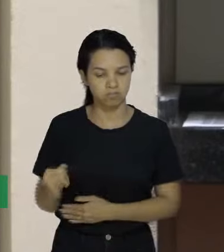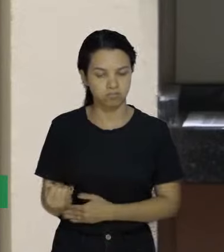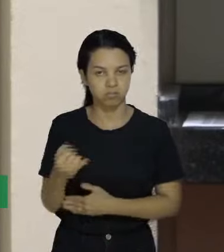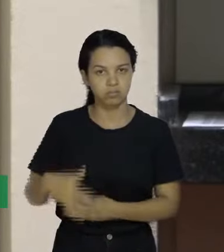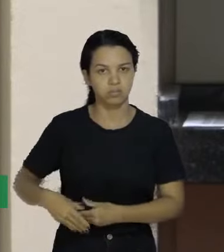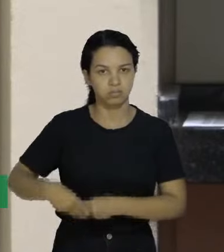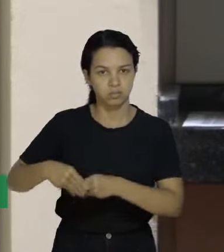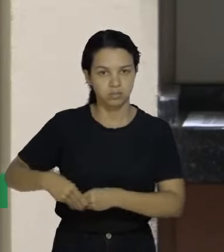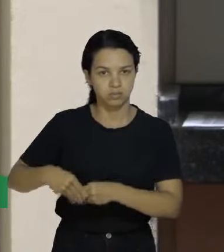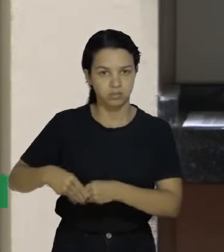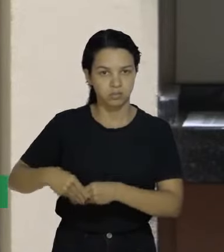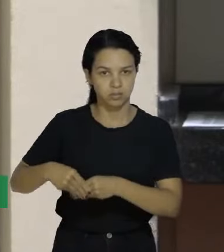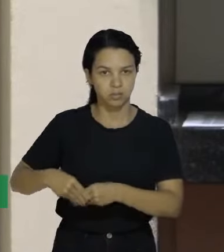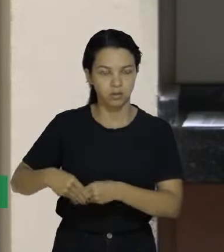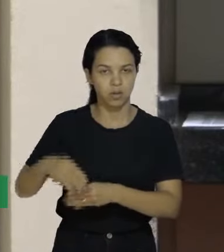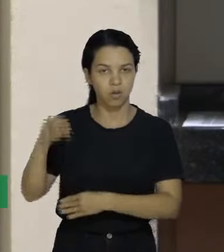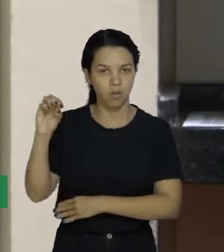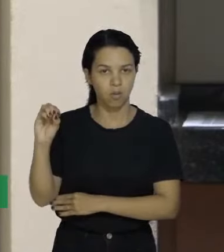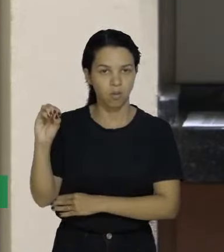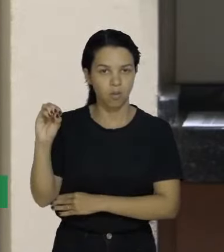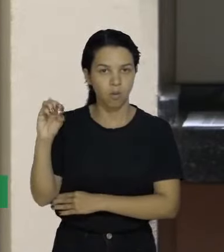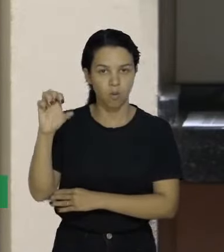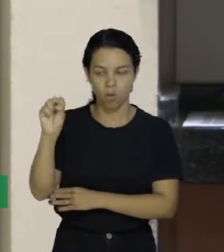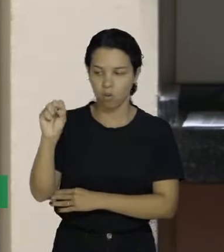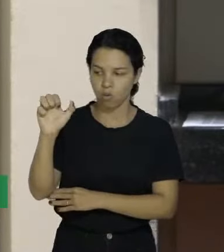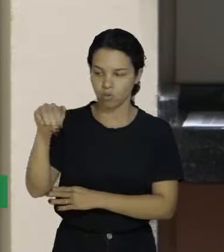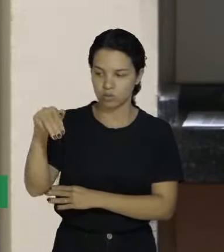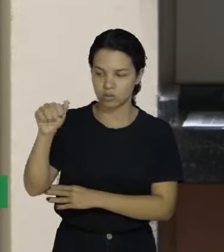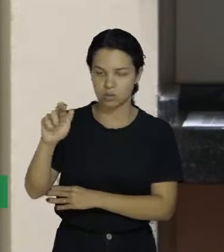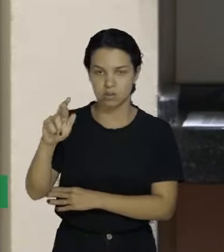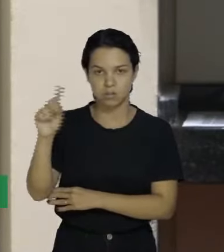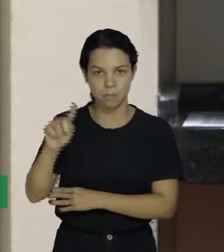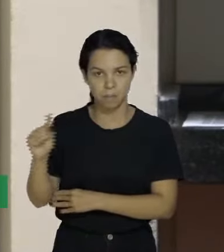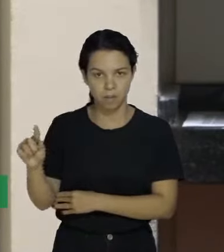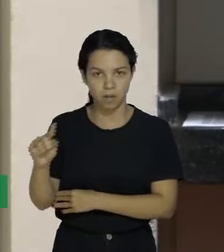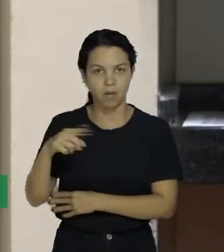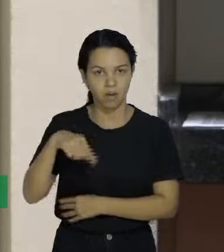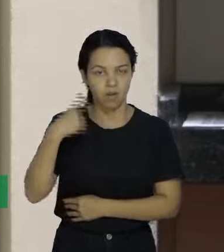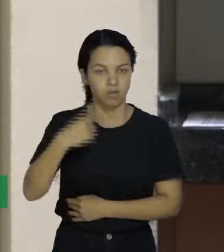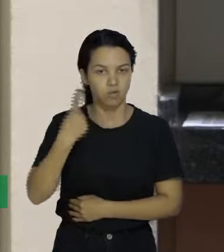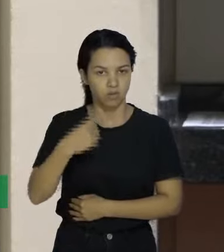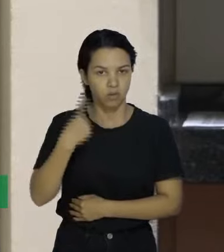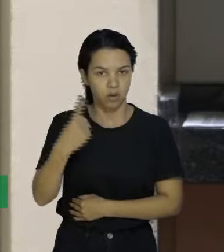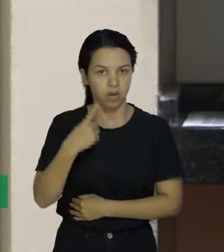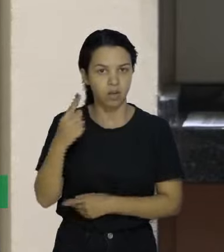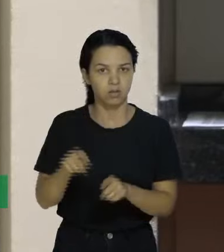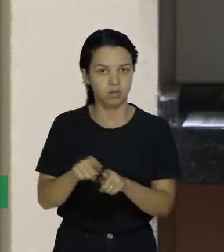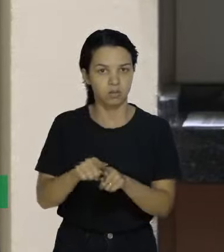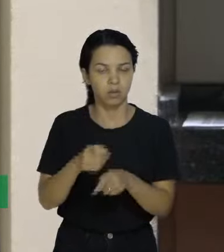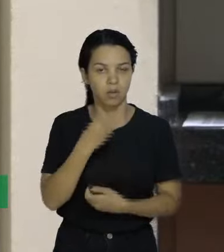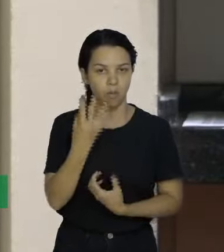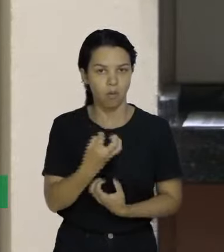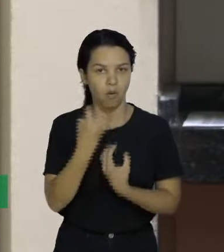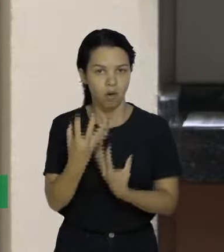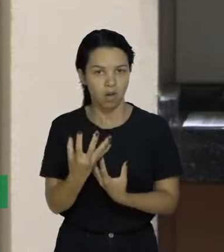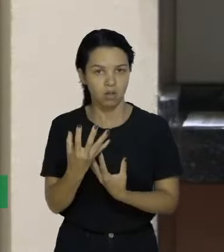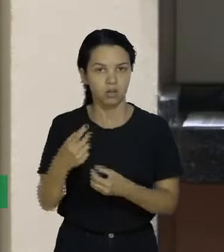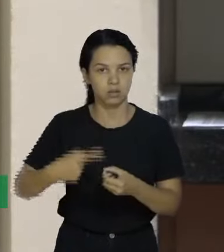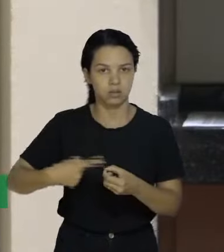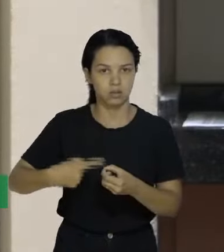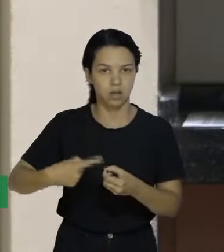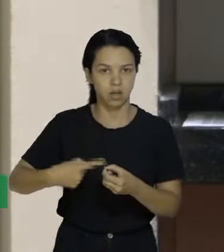senhor Osmar Antônio do Vale ranzolin advogado e poeta de Fraiburgo que